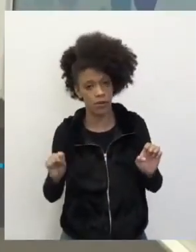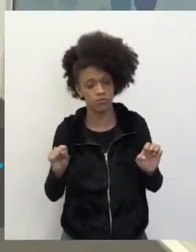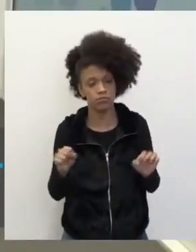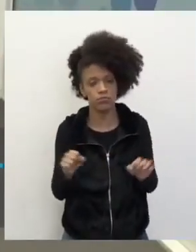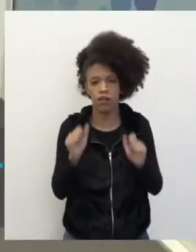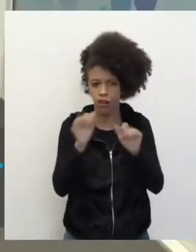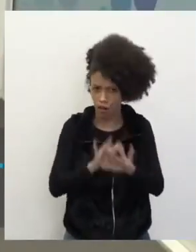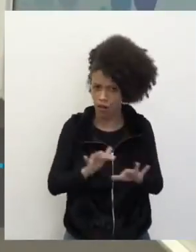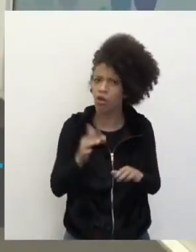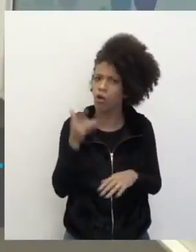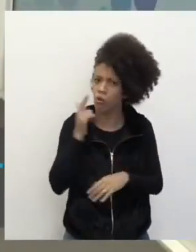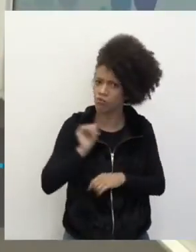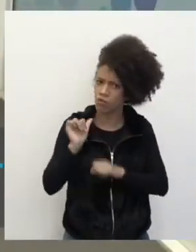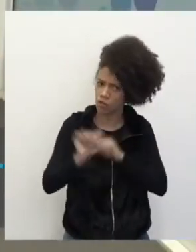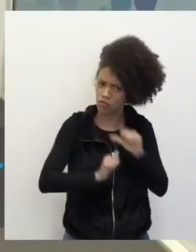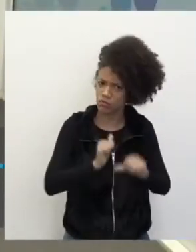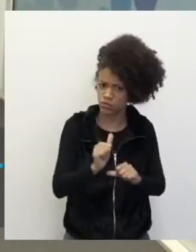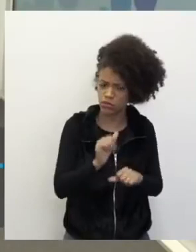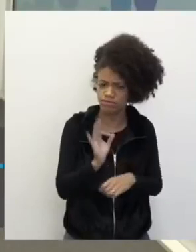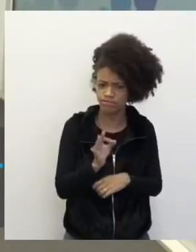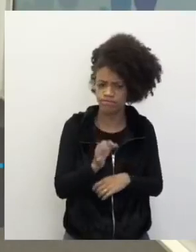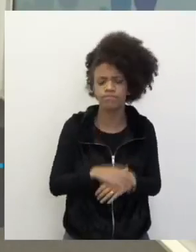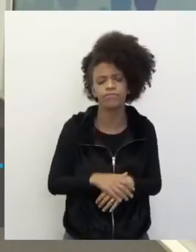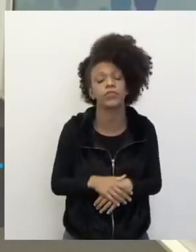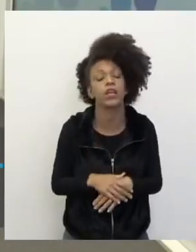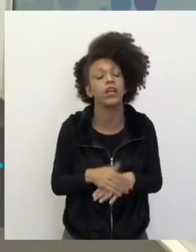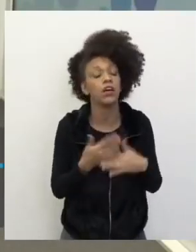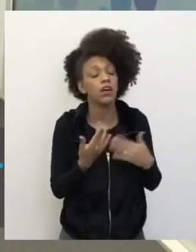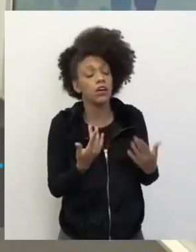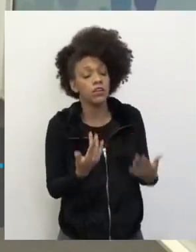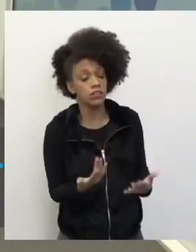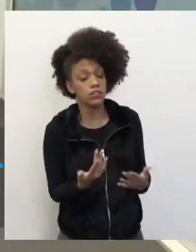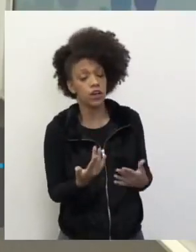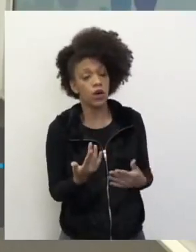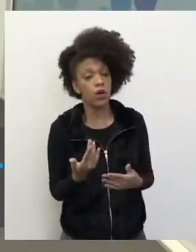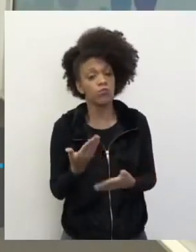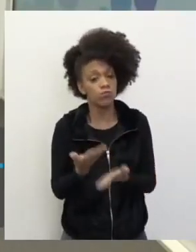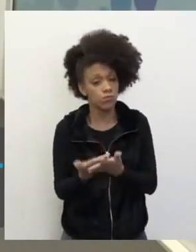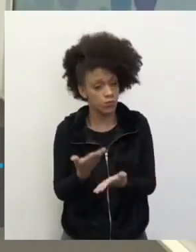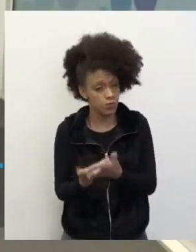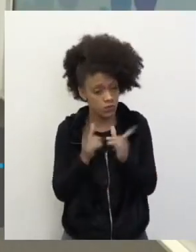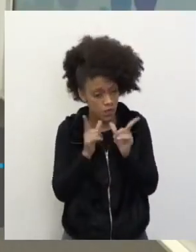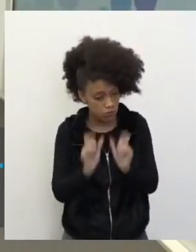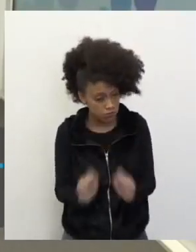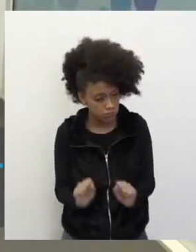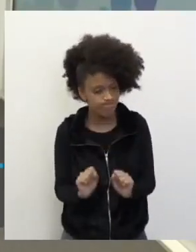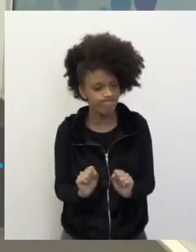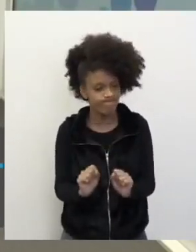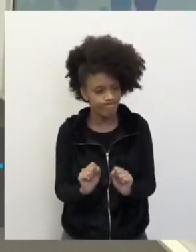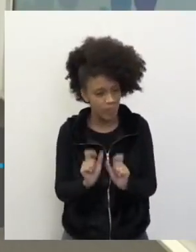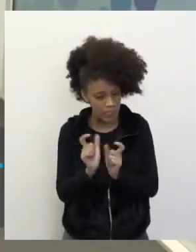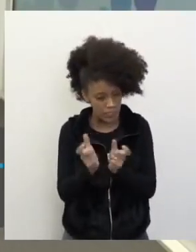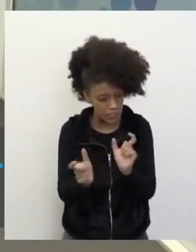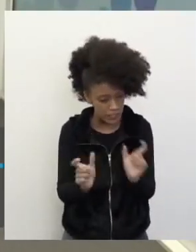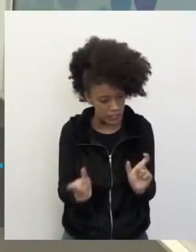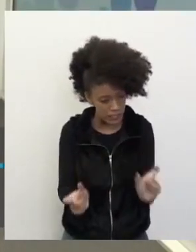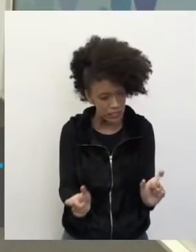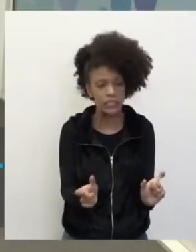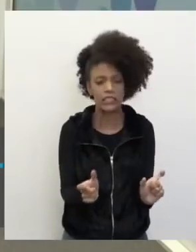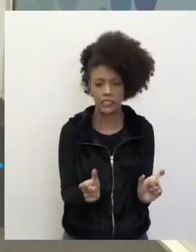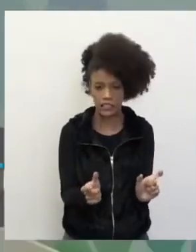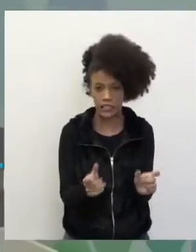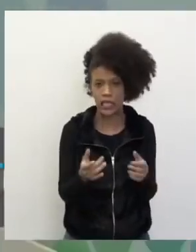consegue trocar, né, Mauro? Professora, porque assim, quando a gente começa a estudar gramática um pouquinho mais a fundo, não dá para, em todos os